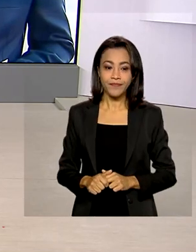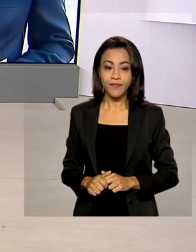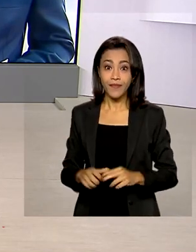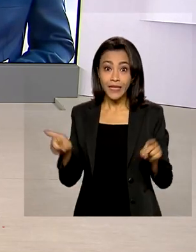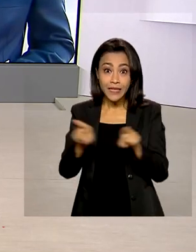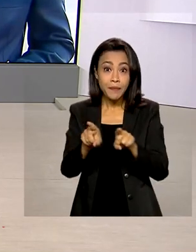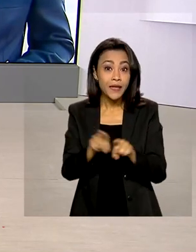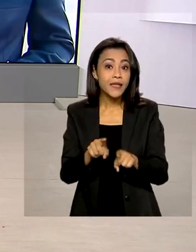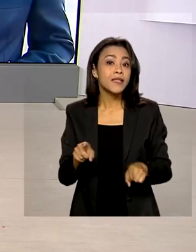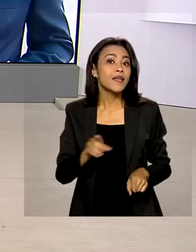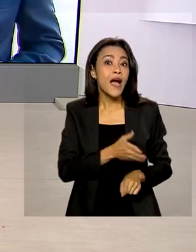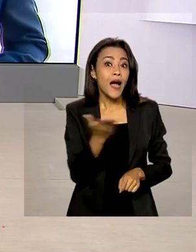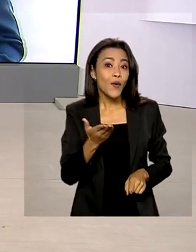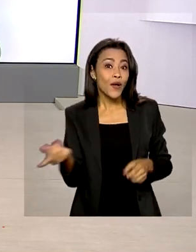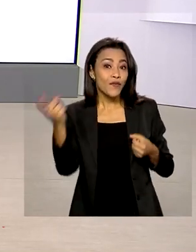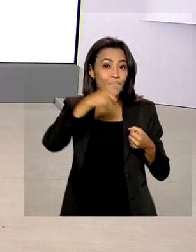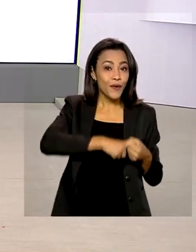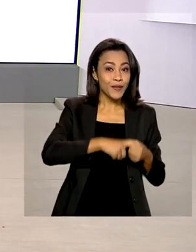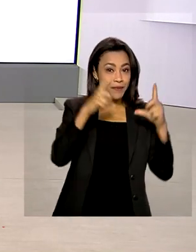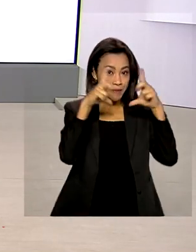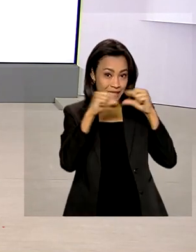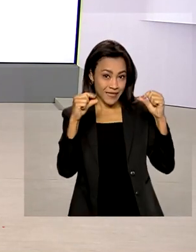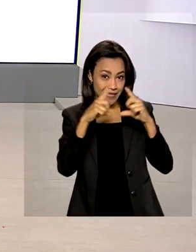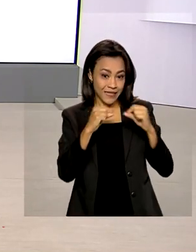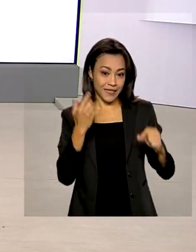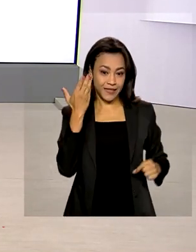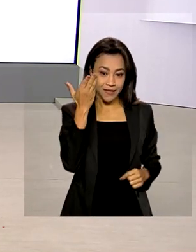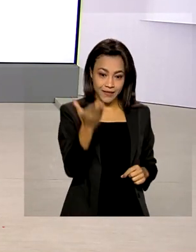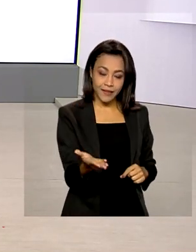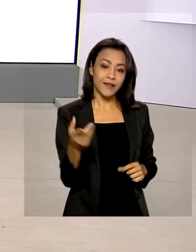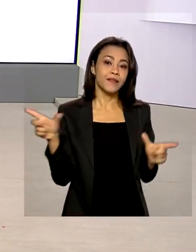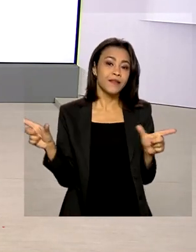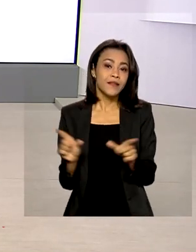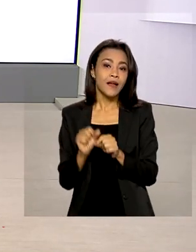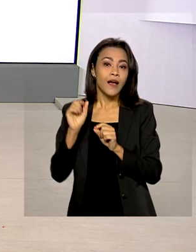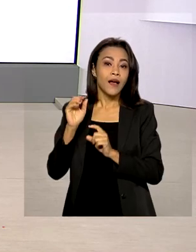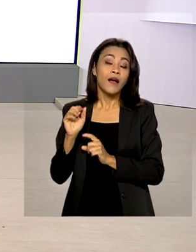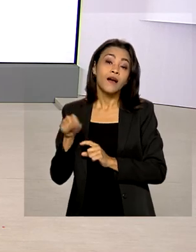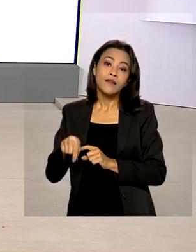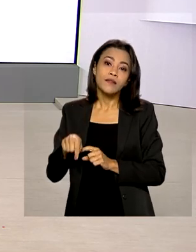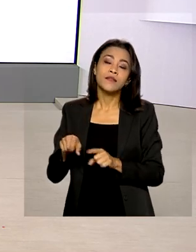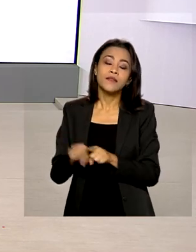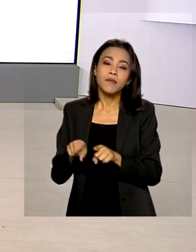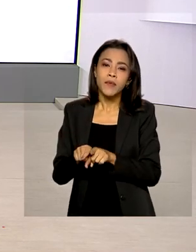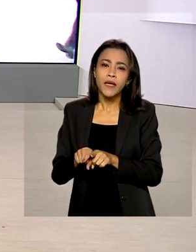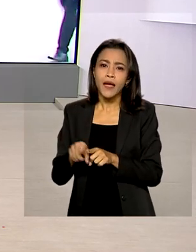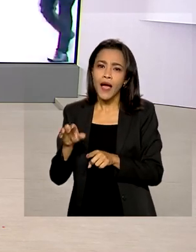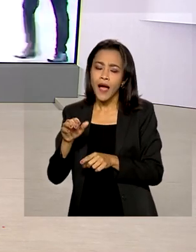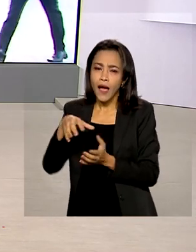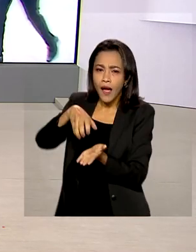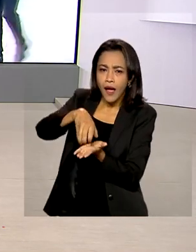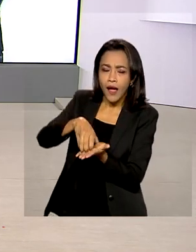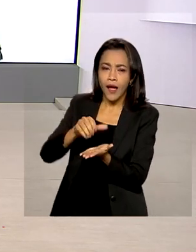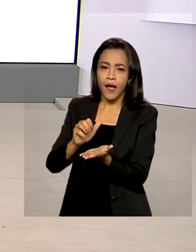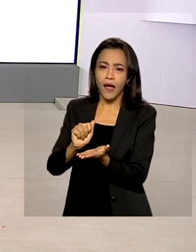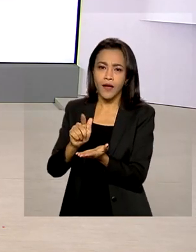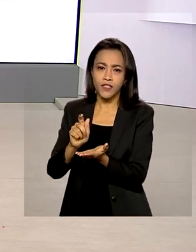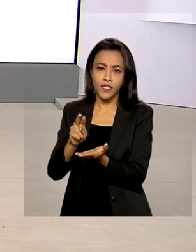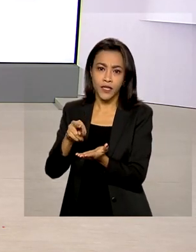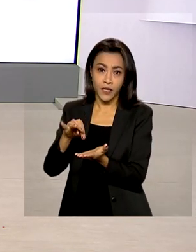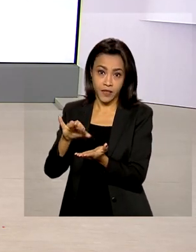E de São Paulo, a gente volta aqui para Brasília. A Agência Nacional de Vigilância Sanitária decidiu ontem manter